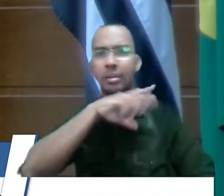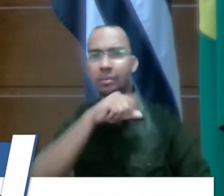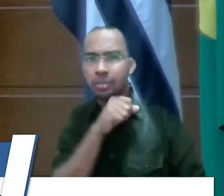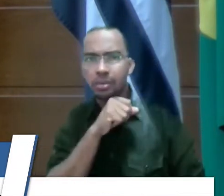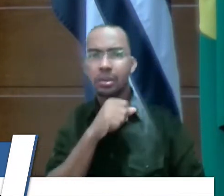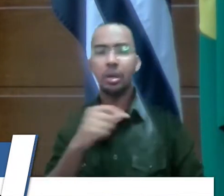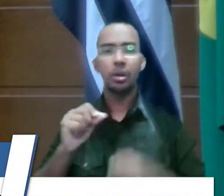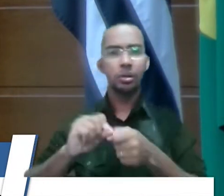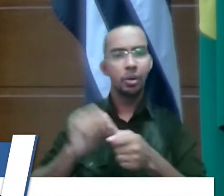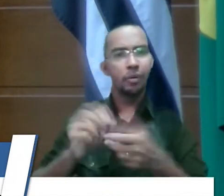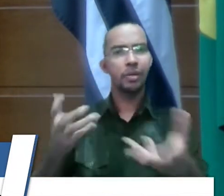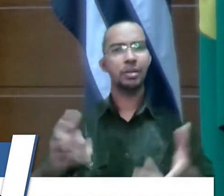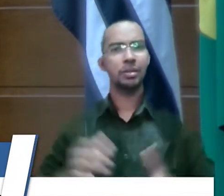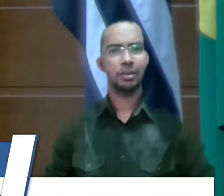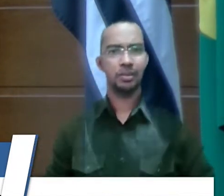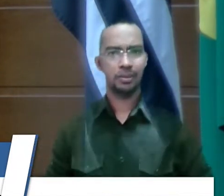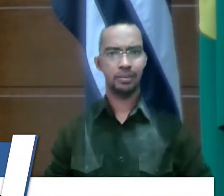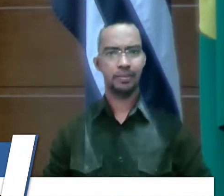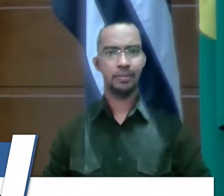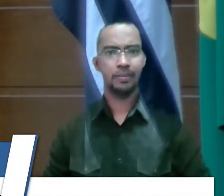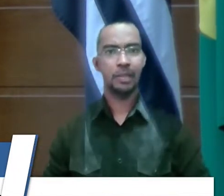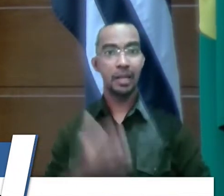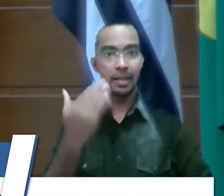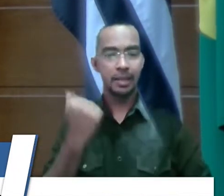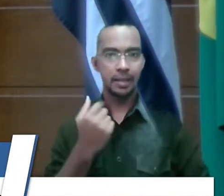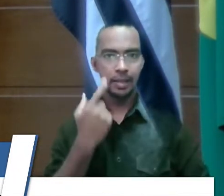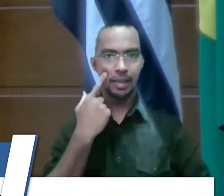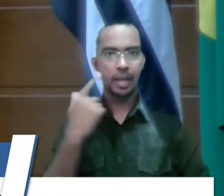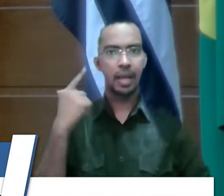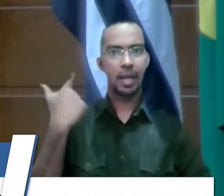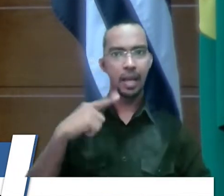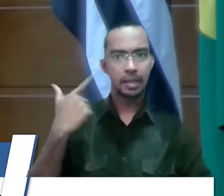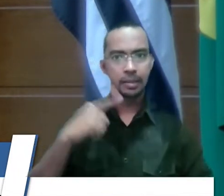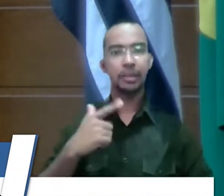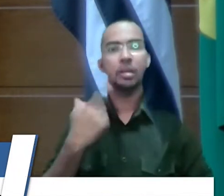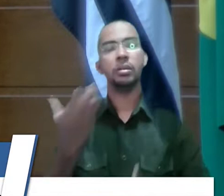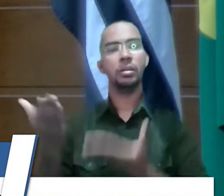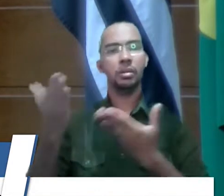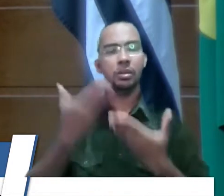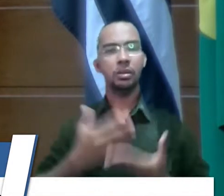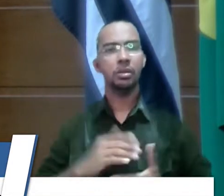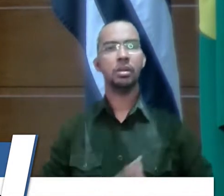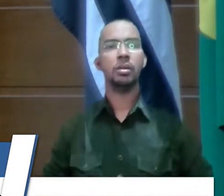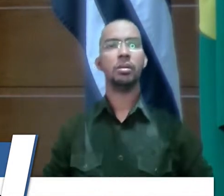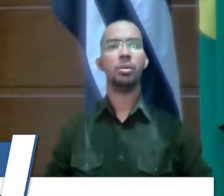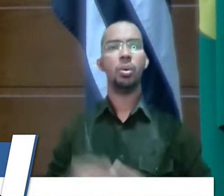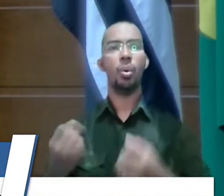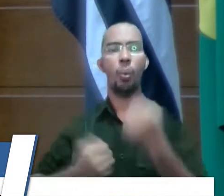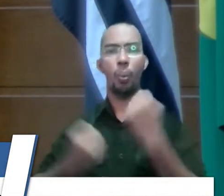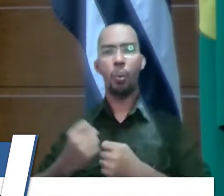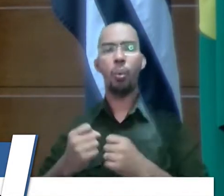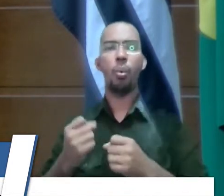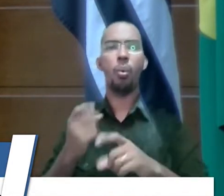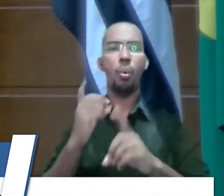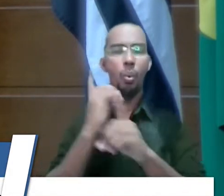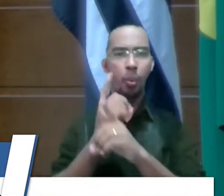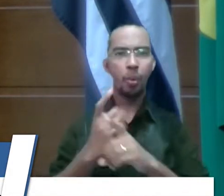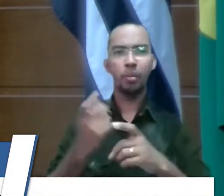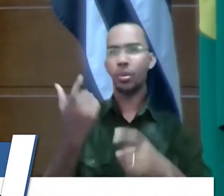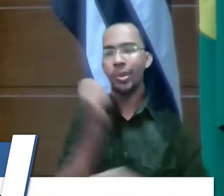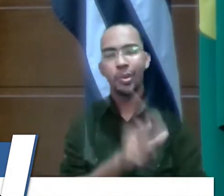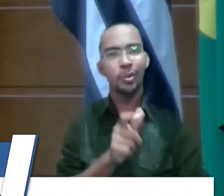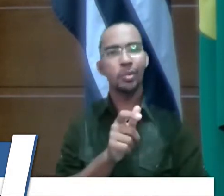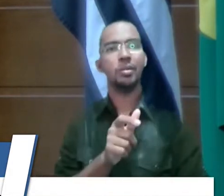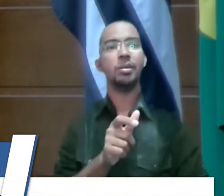fazendo. Sabe, ó, Lindsay, a gente chamou o Vetmóvel, a gente tentou esse atendimento, não conseguiu. Então,